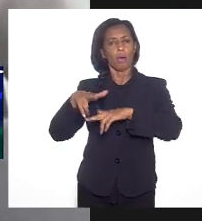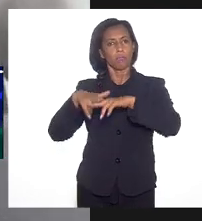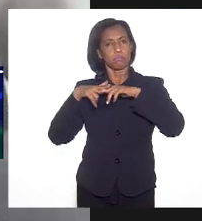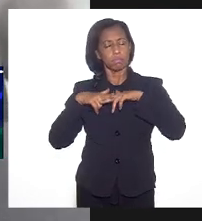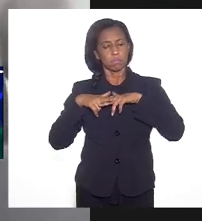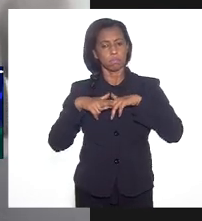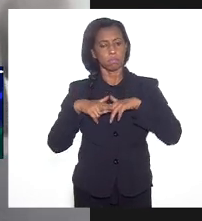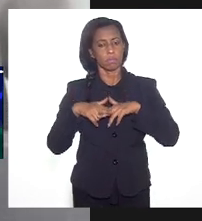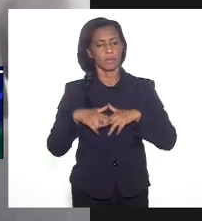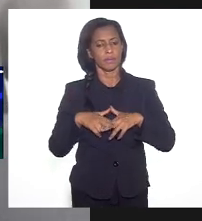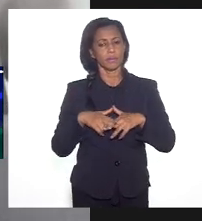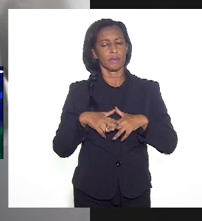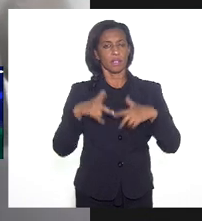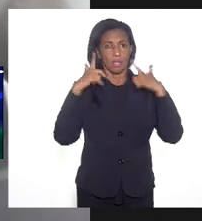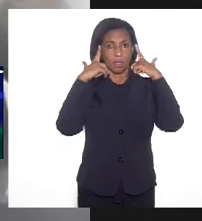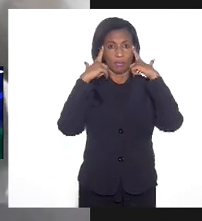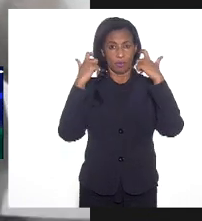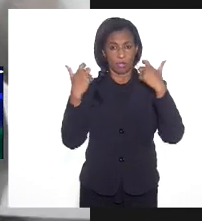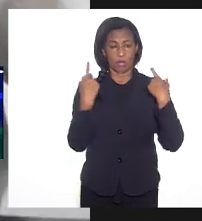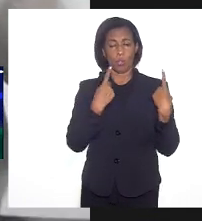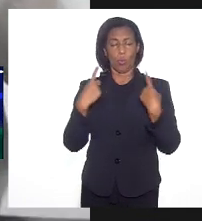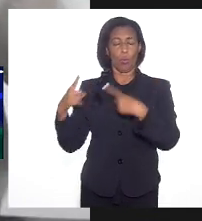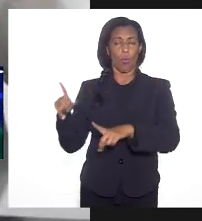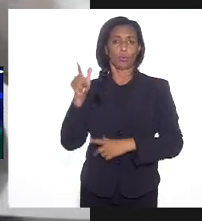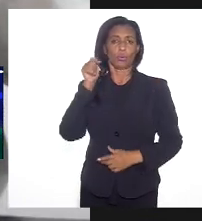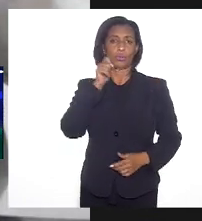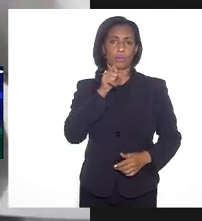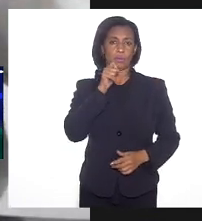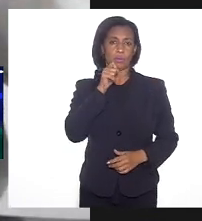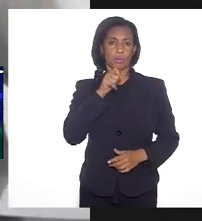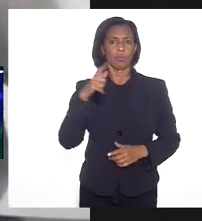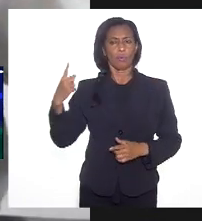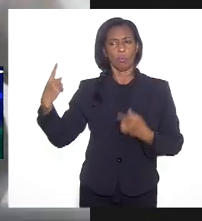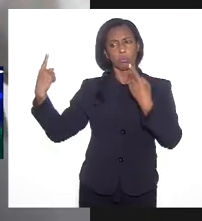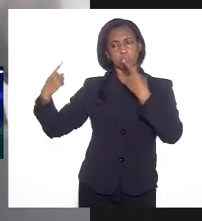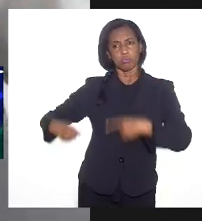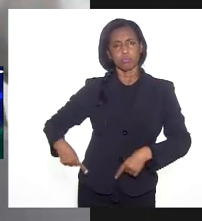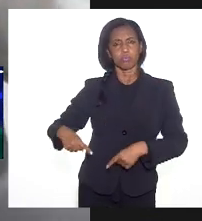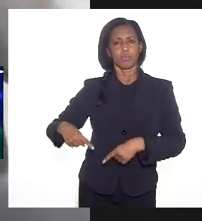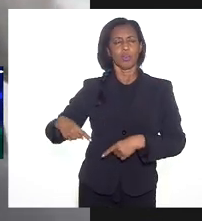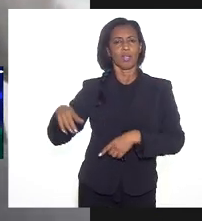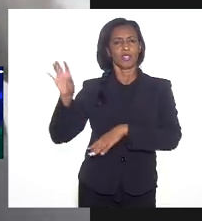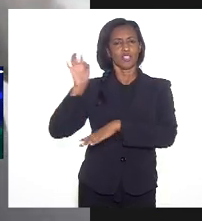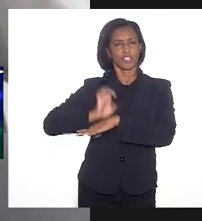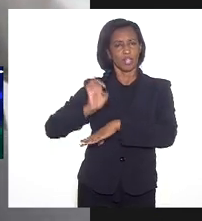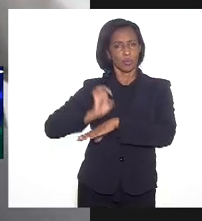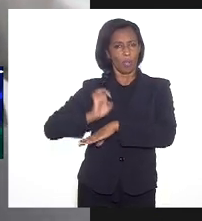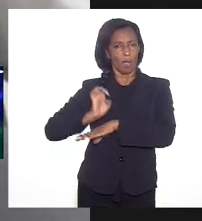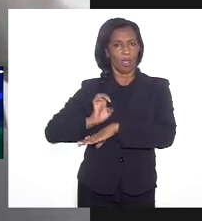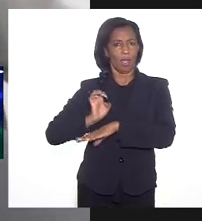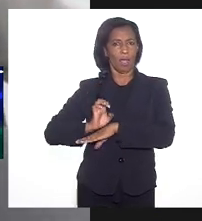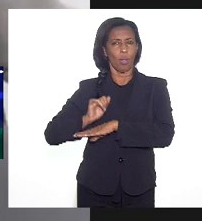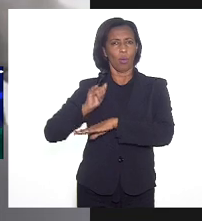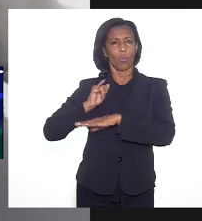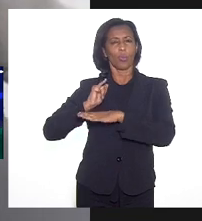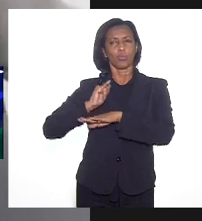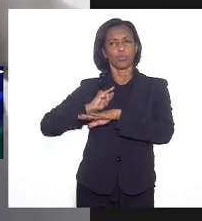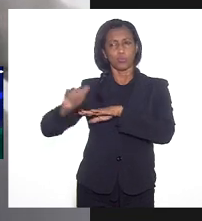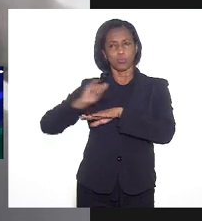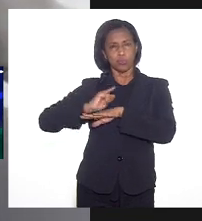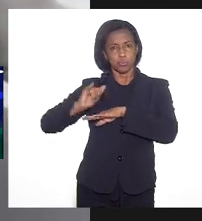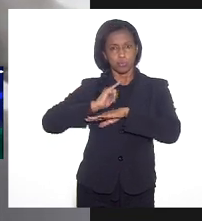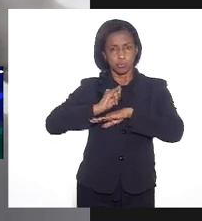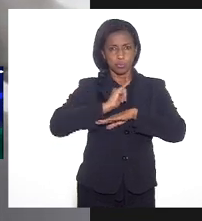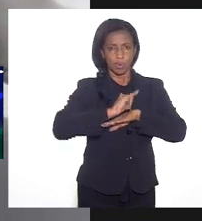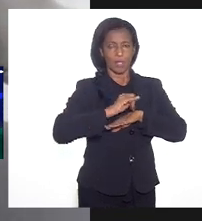da violência contra a mulher fomos para os campeonatos estaduais com publicidades nesse acordo com a Fê